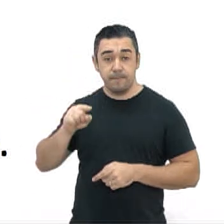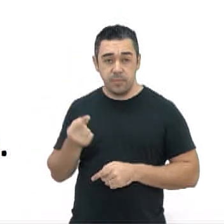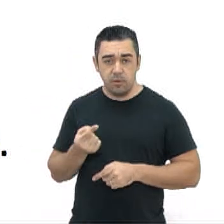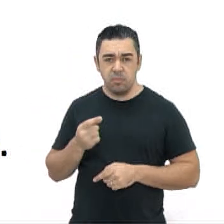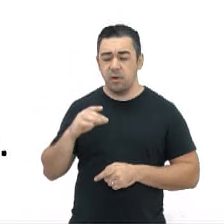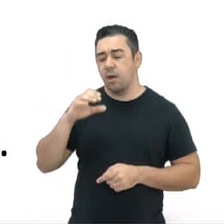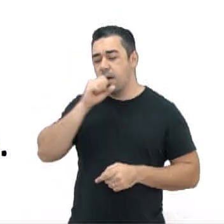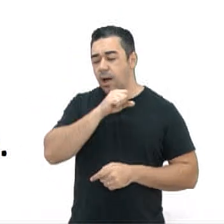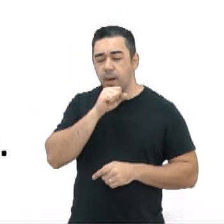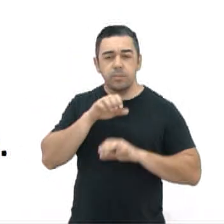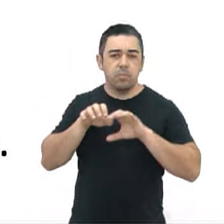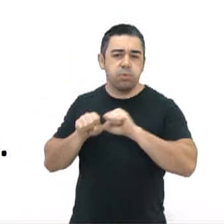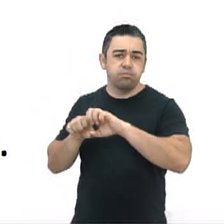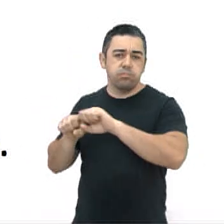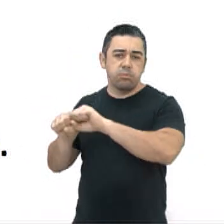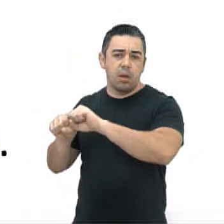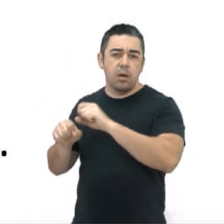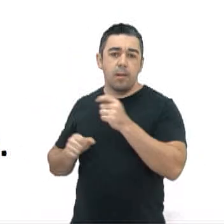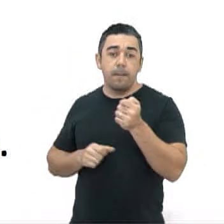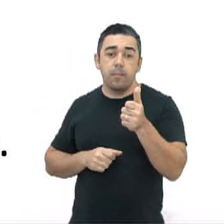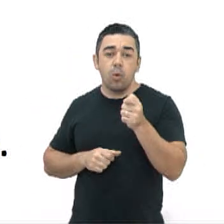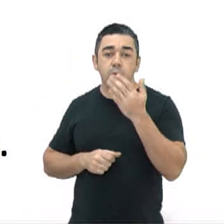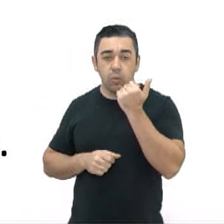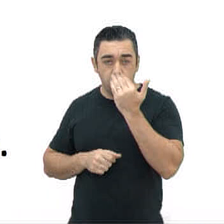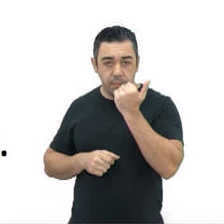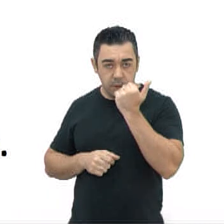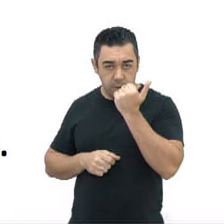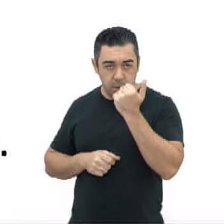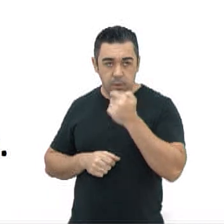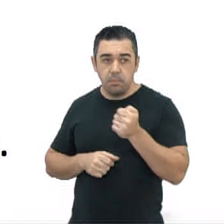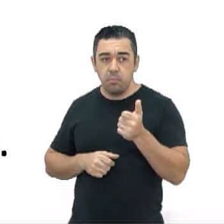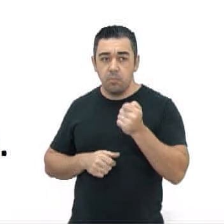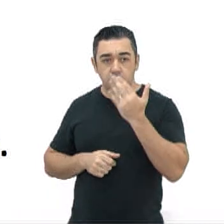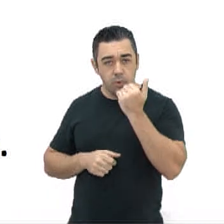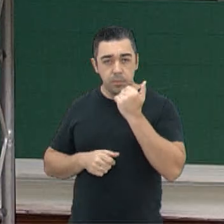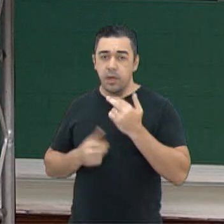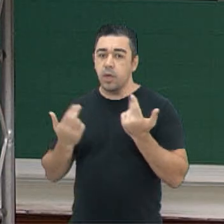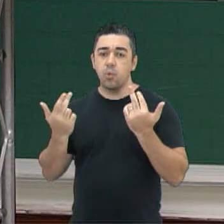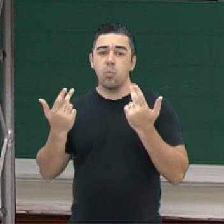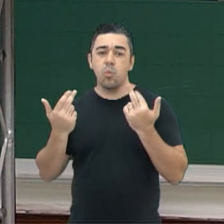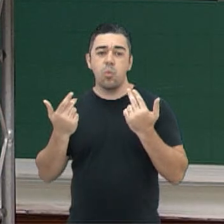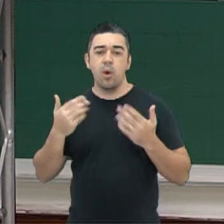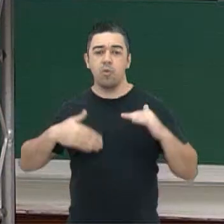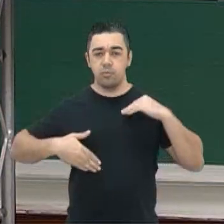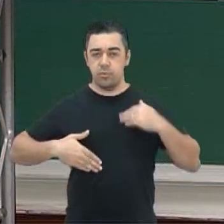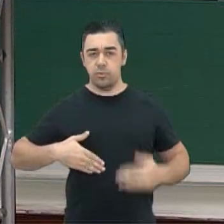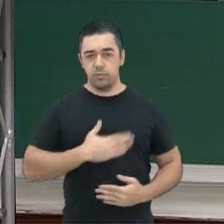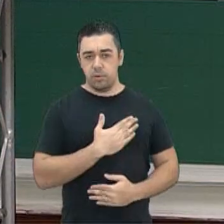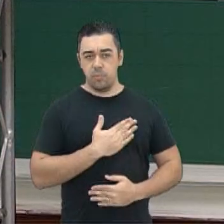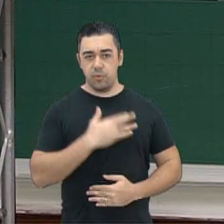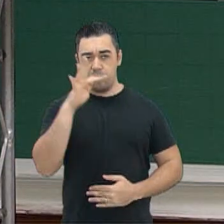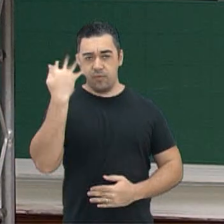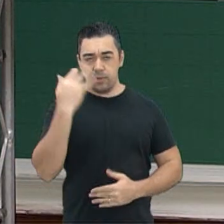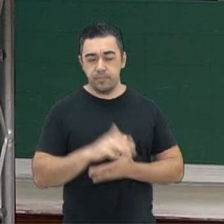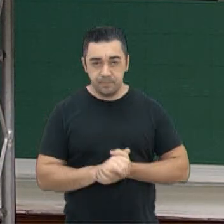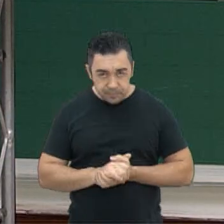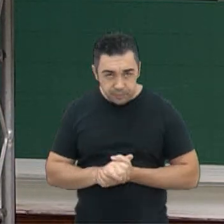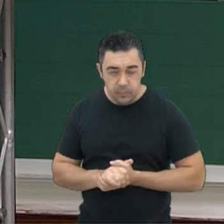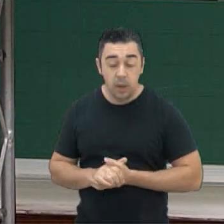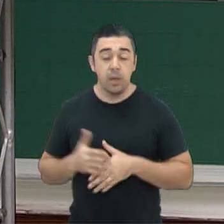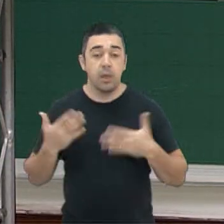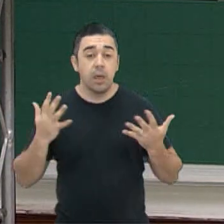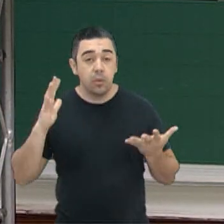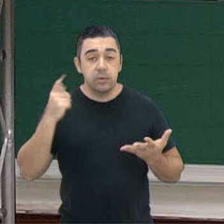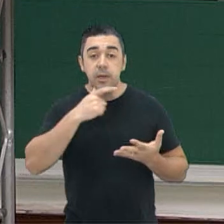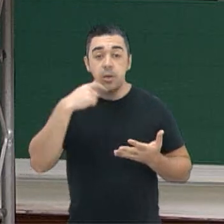com vitória rápido, tinham pouco suprimento. Mesmo erro bonapartista, né? Vamos colocar aí também. Russos cercam os